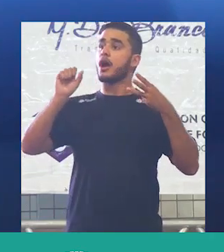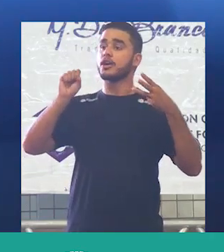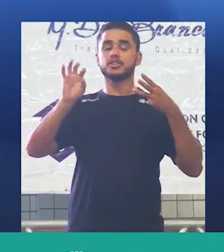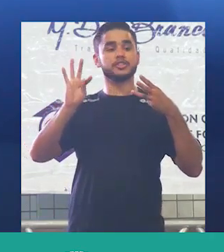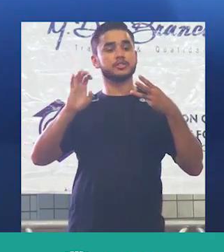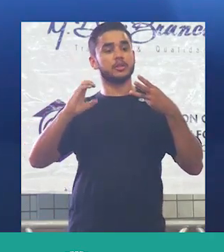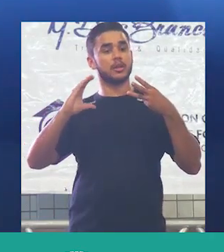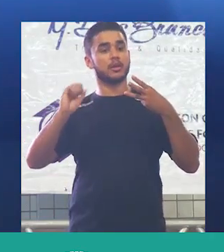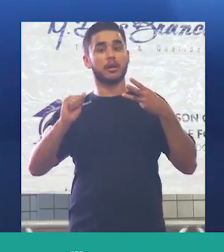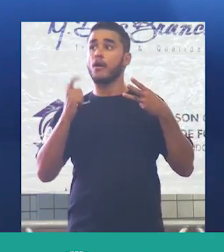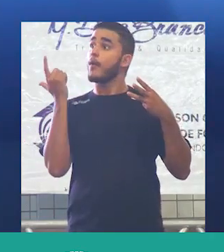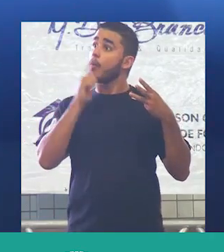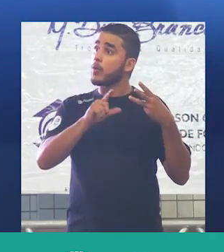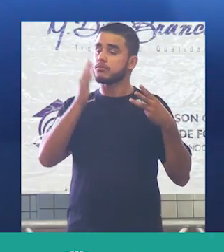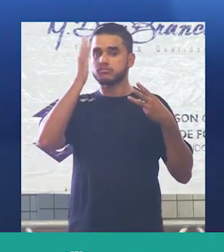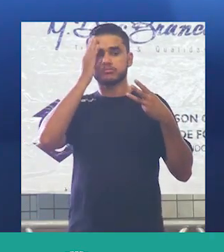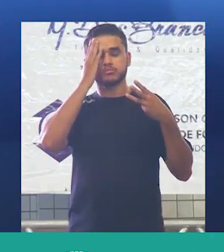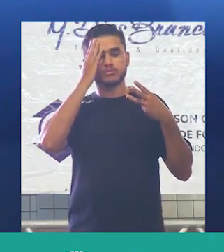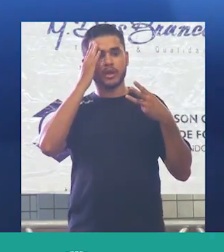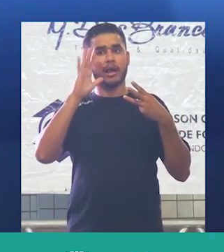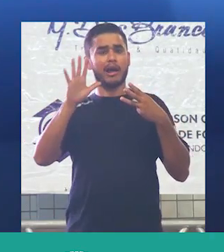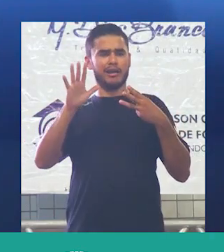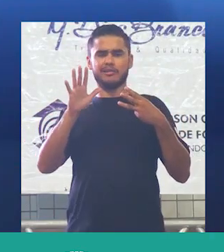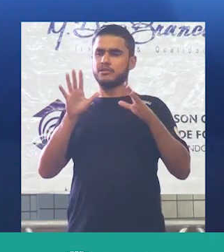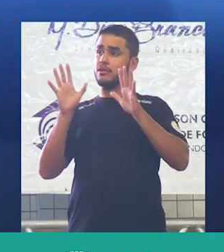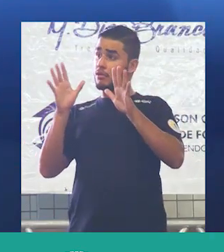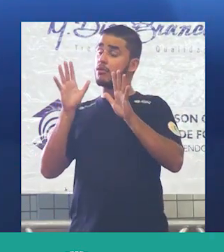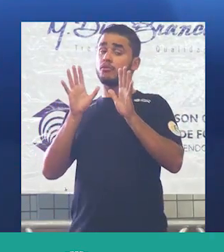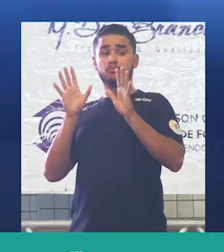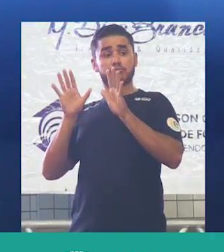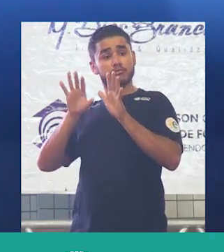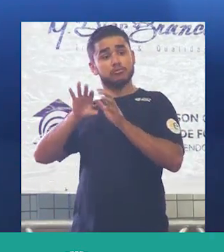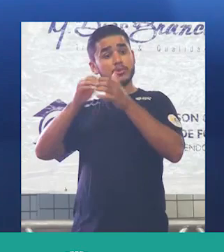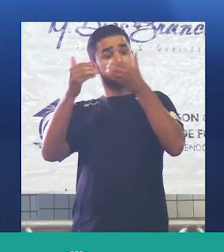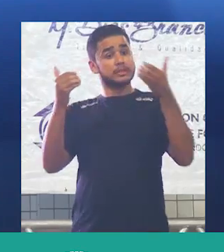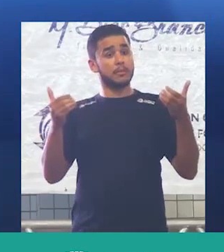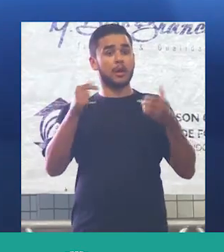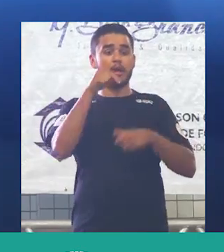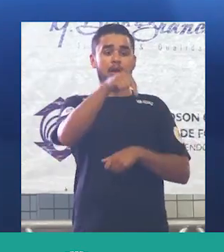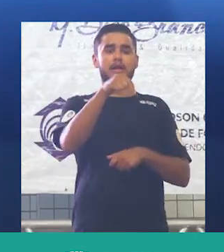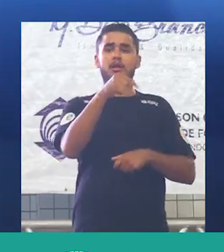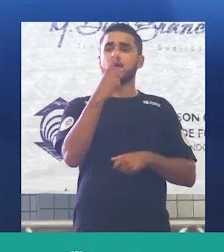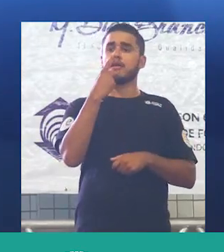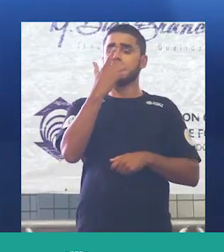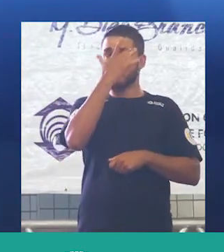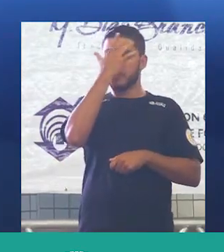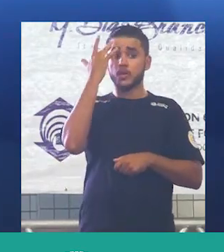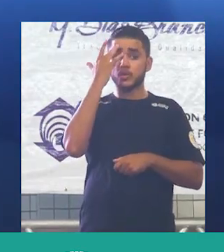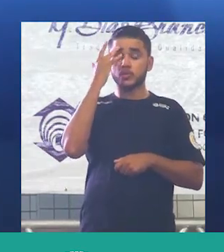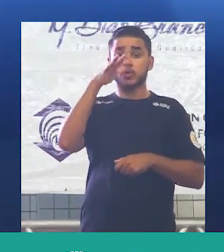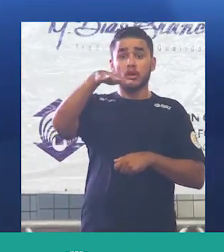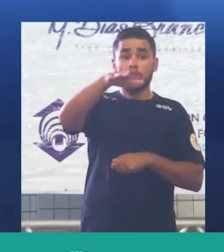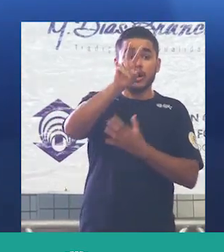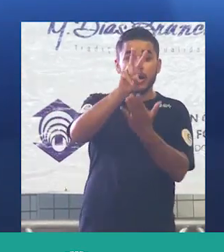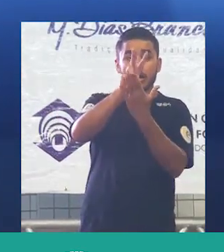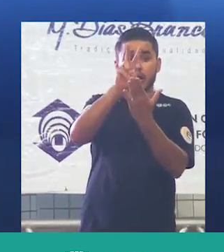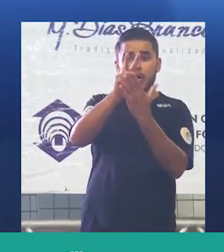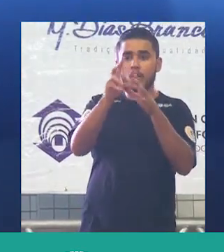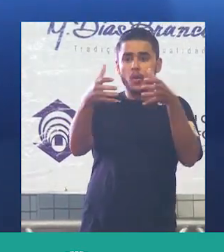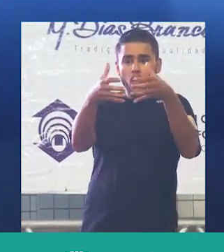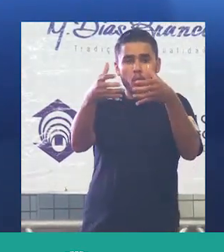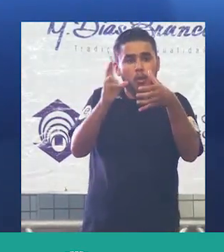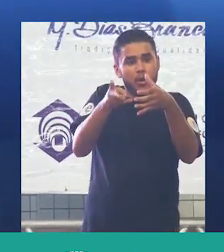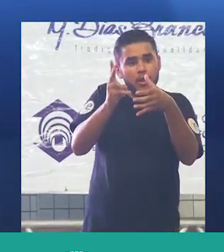Brasil, não. No Brasil, as nossas tribos locais, elas ainda estavam num processo